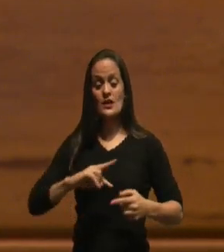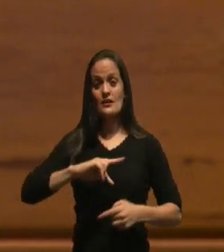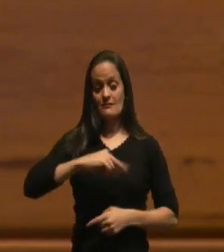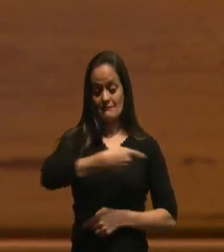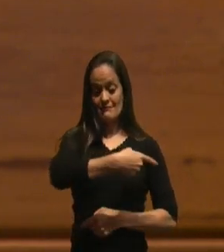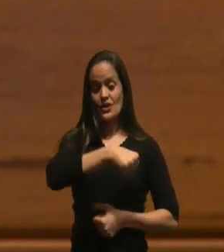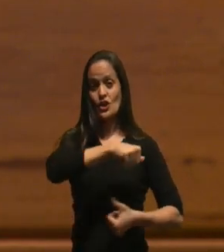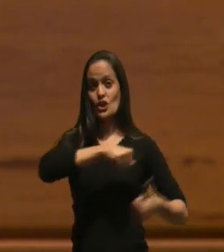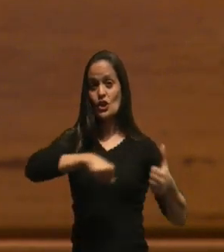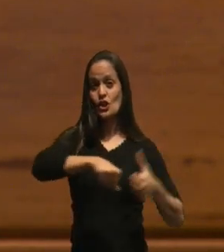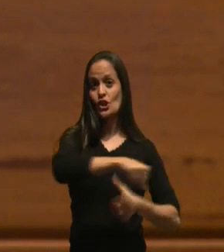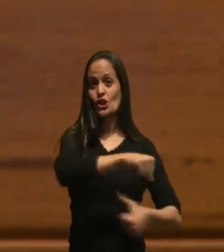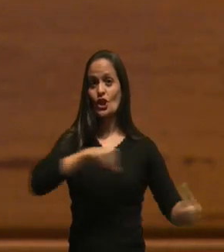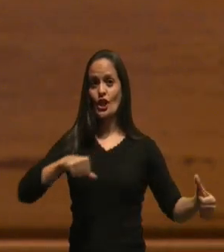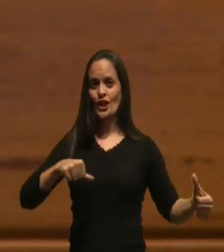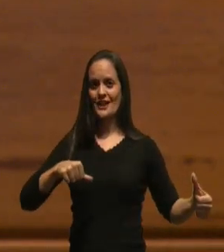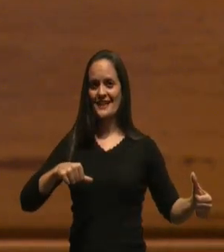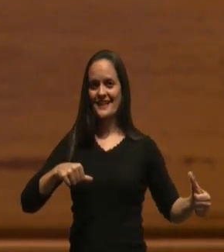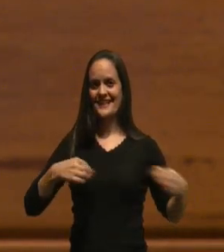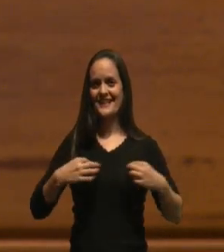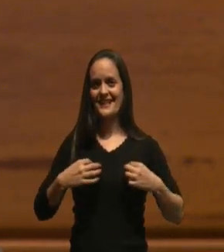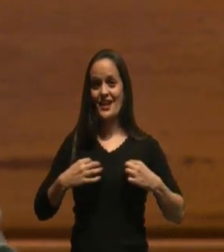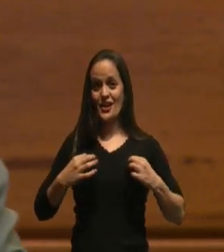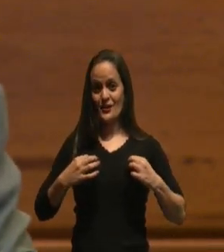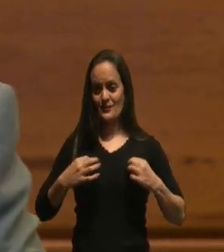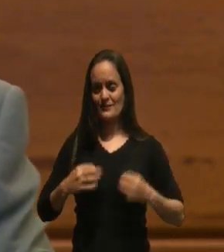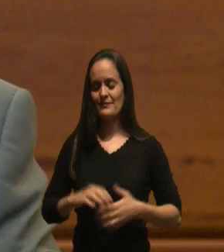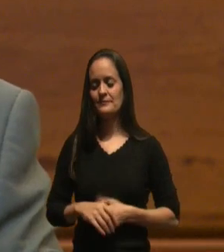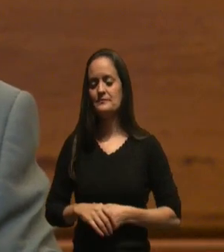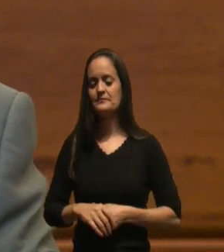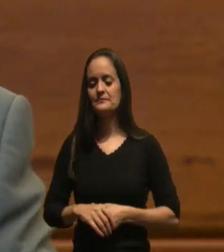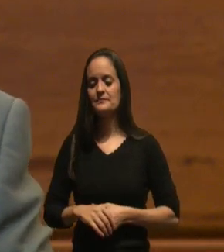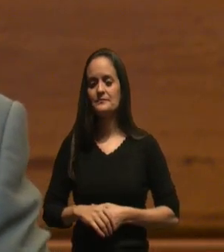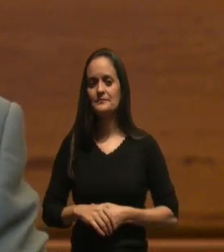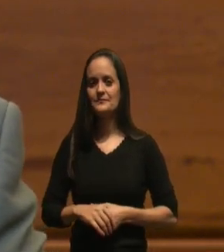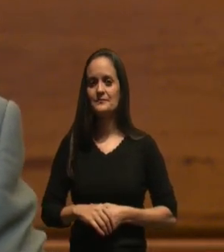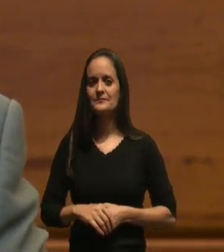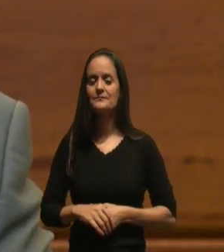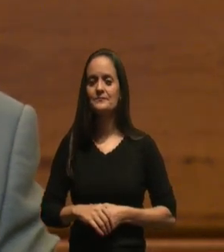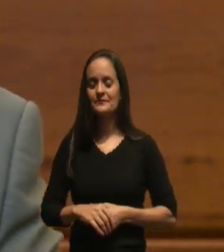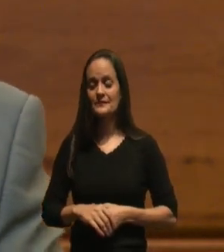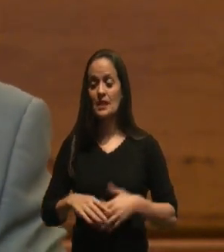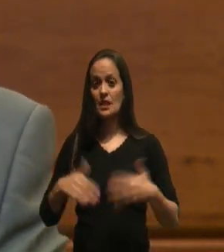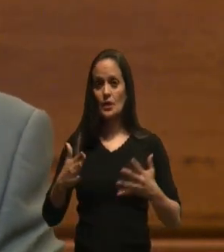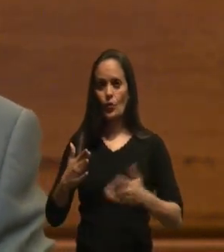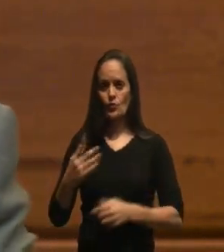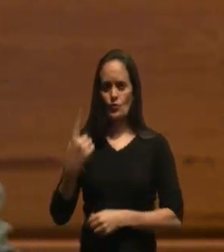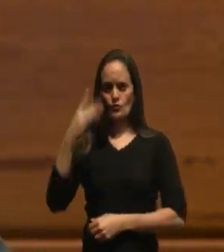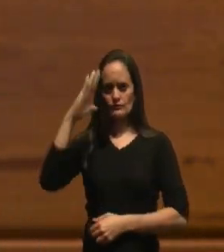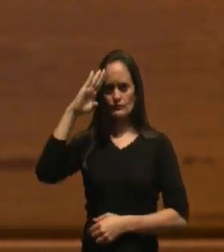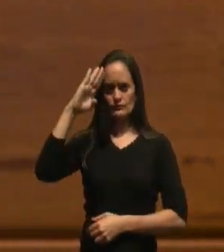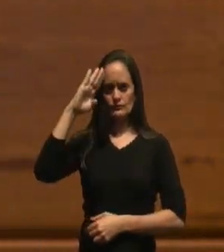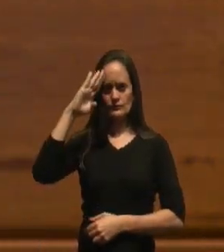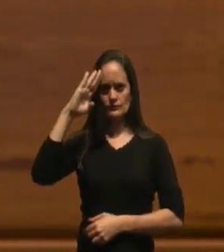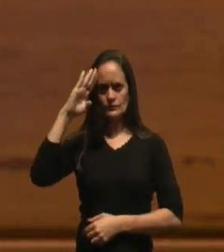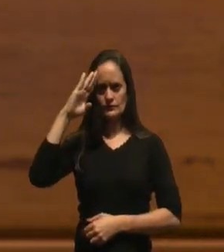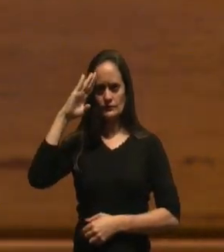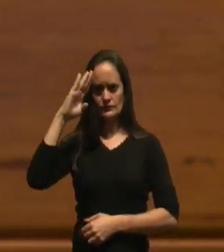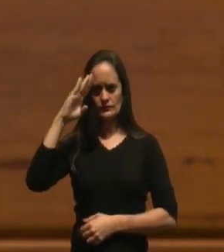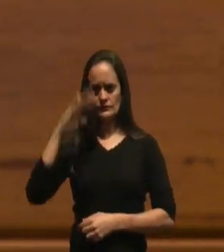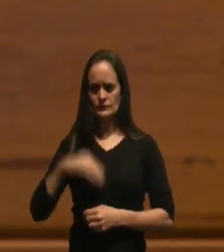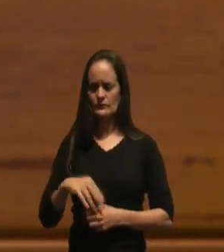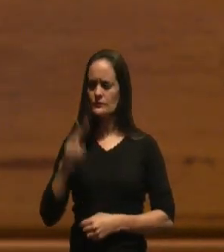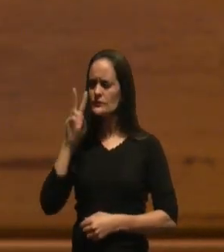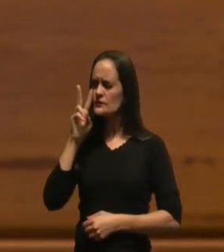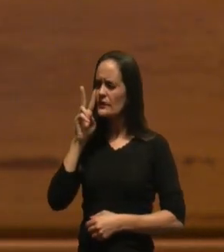uma intensa batalha, e quando um dos capitães viram aquele